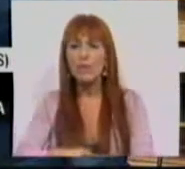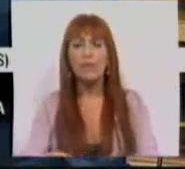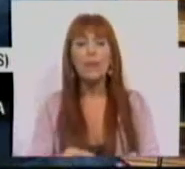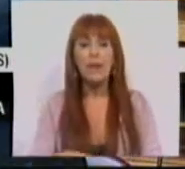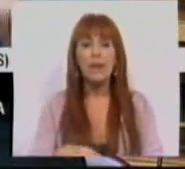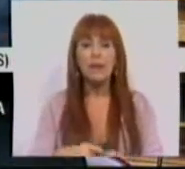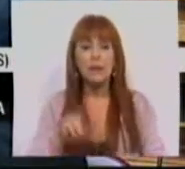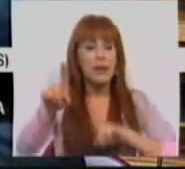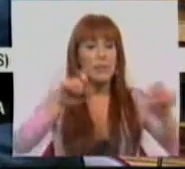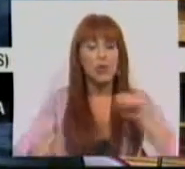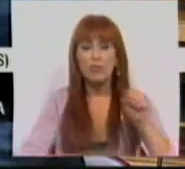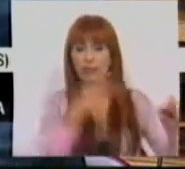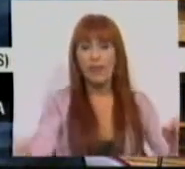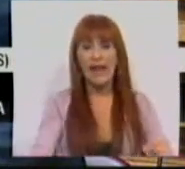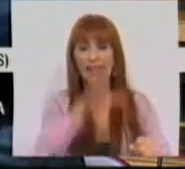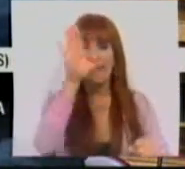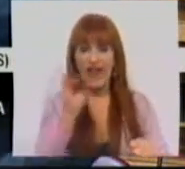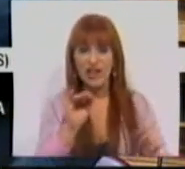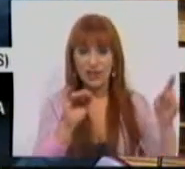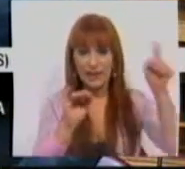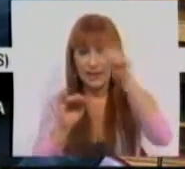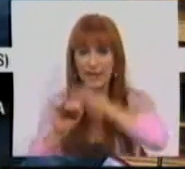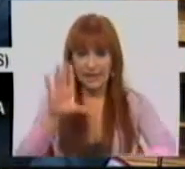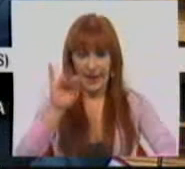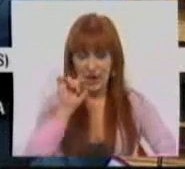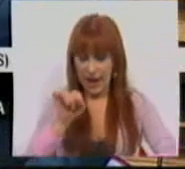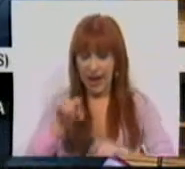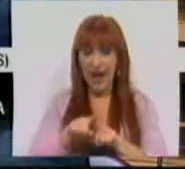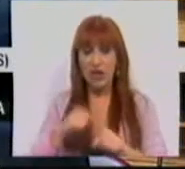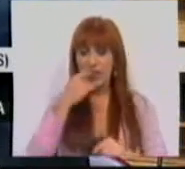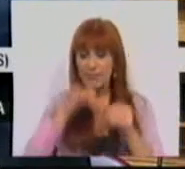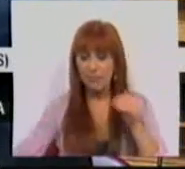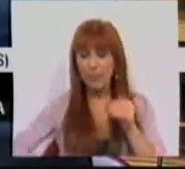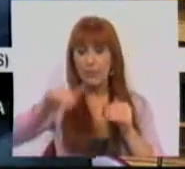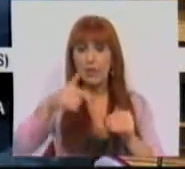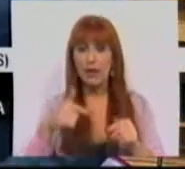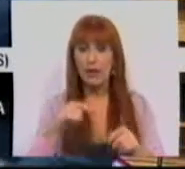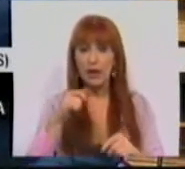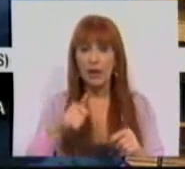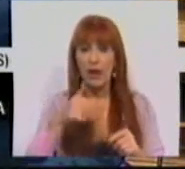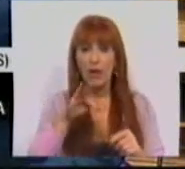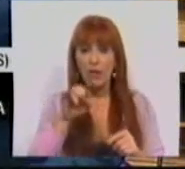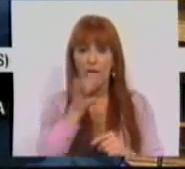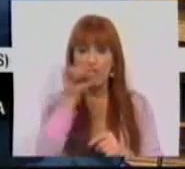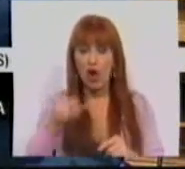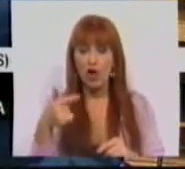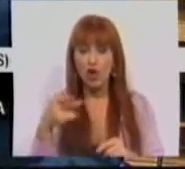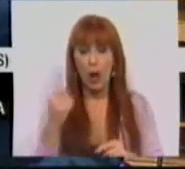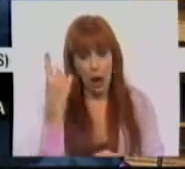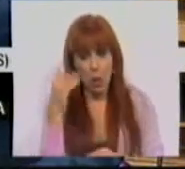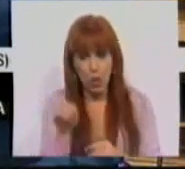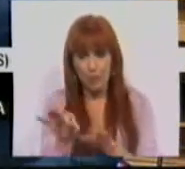foram selecionados 10 desses locais. E este, o da barragem de Foz Tua, é um desses